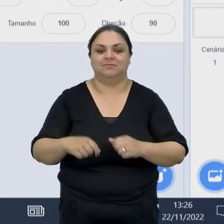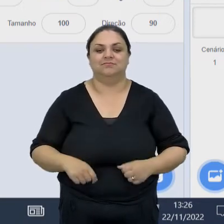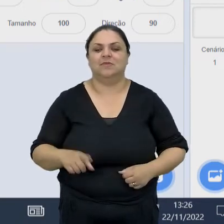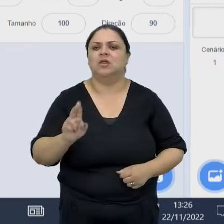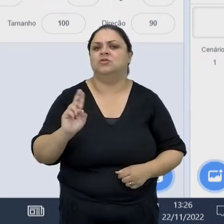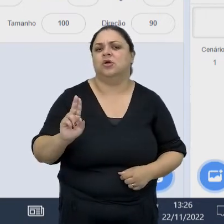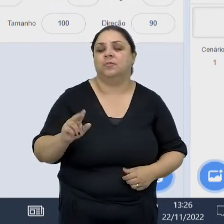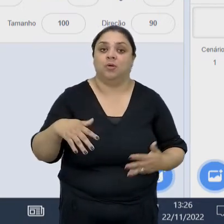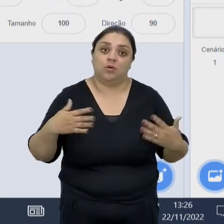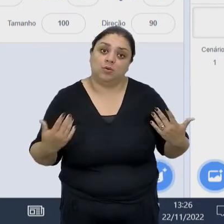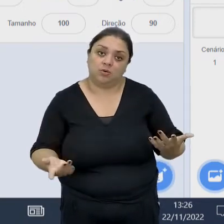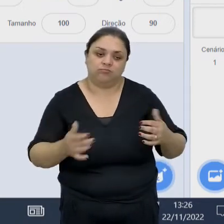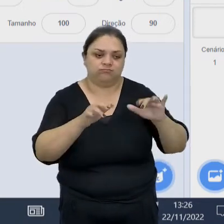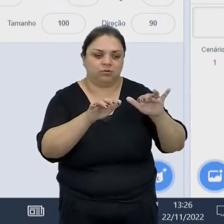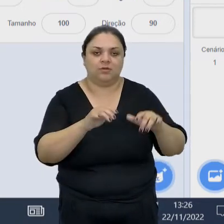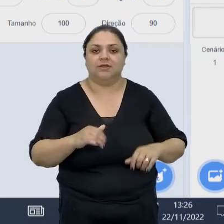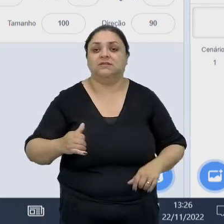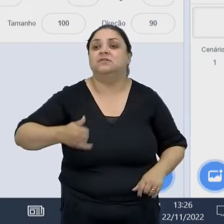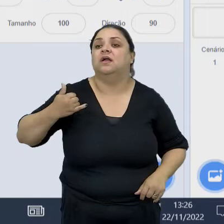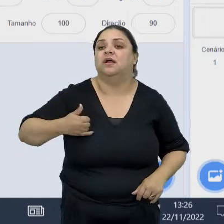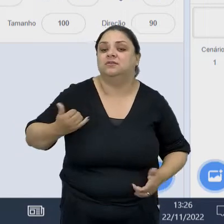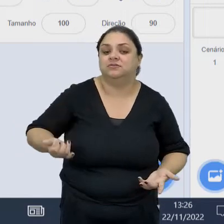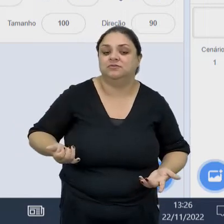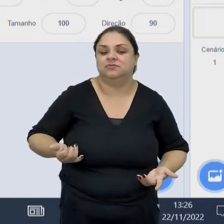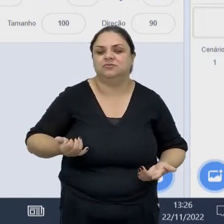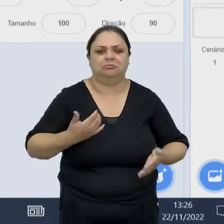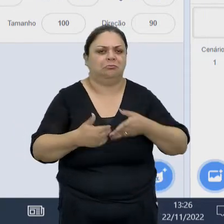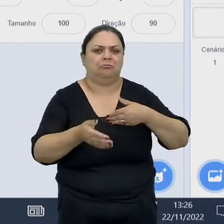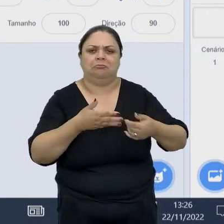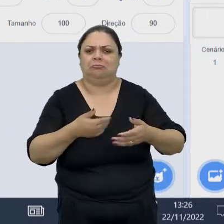idade, você pode perguntar qual cor, sua cor favorita, você pode perguntar o que Bacana,